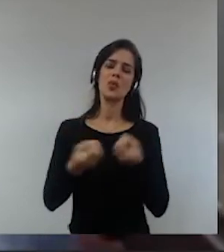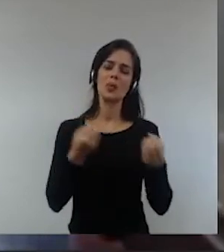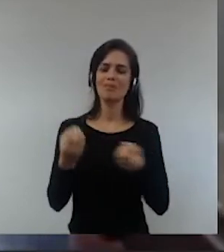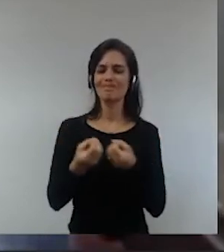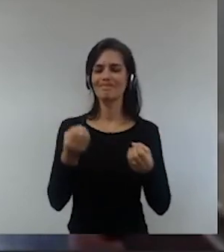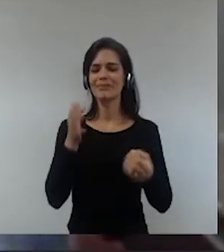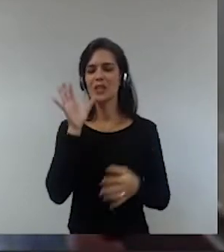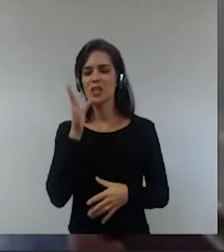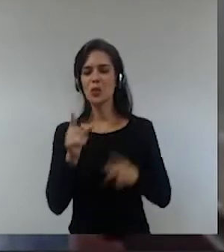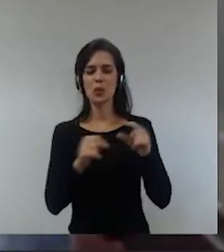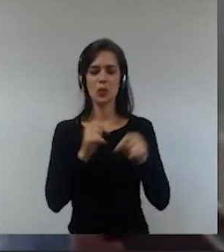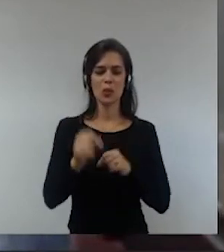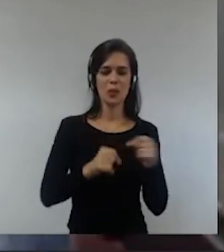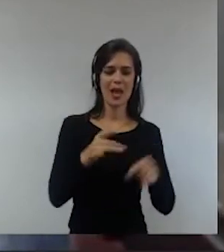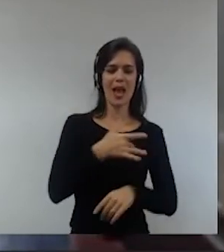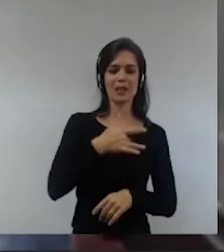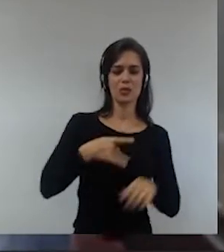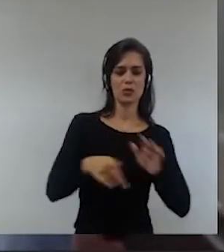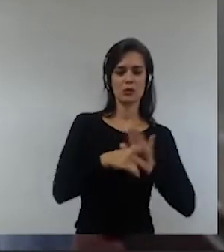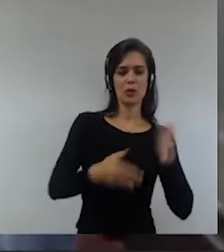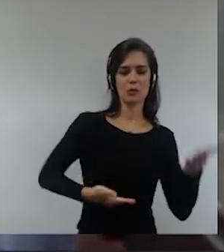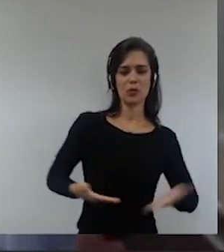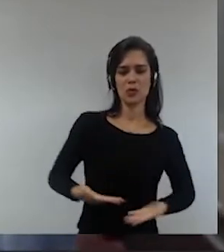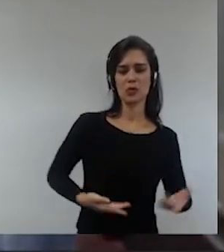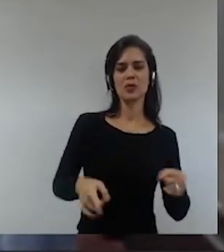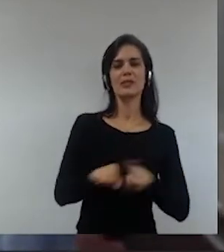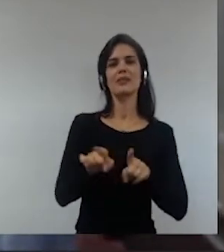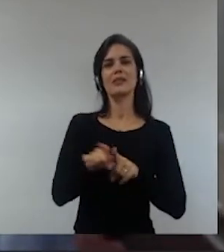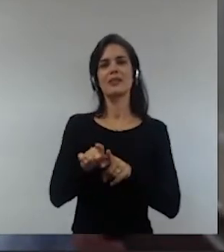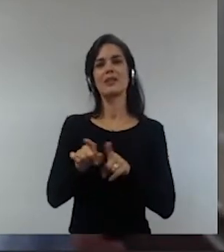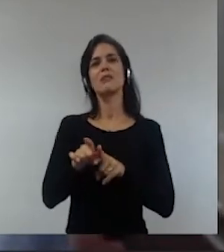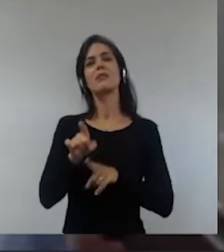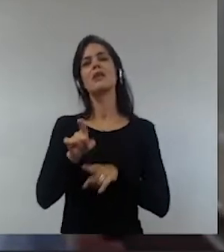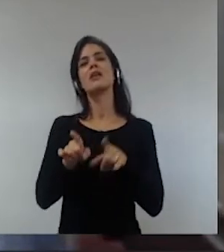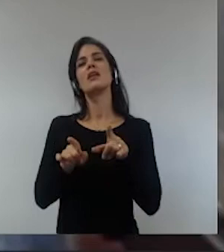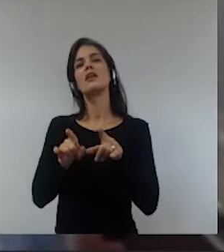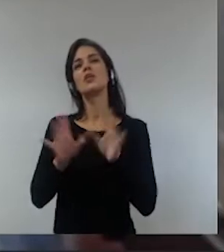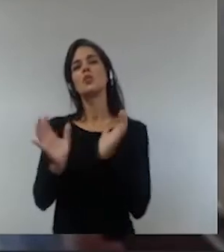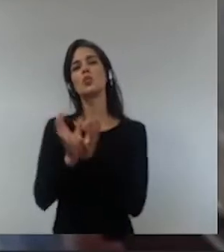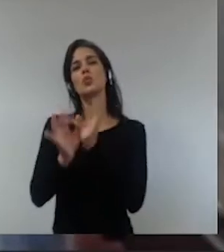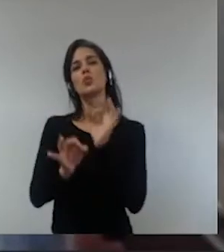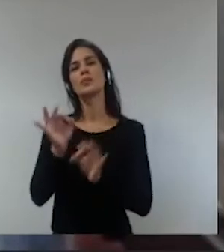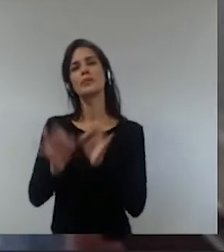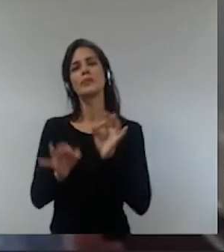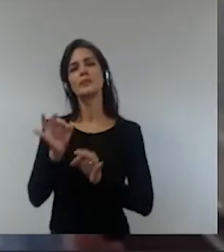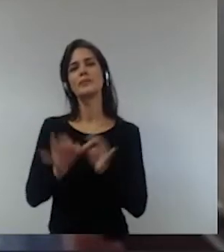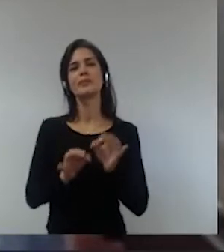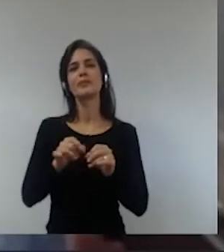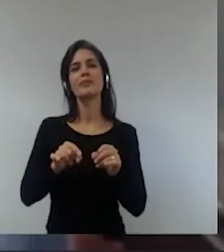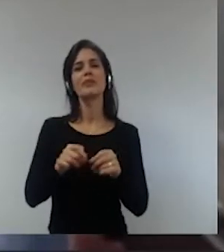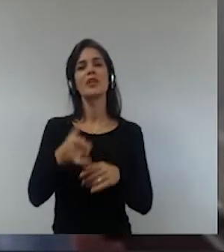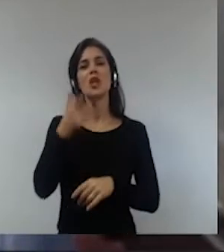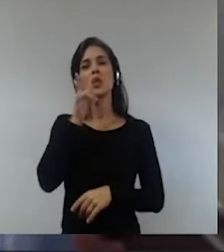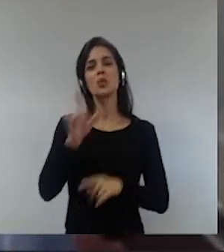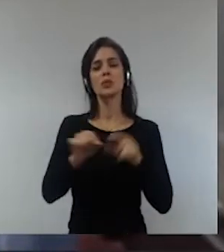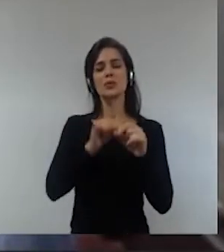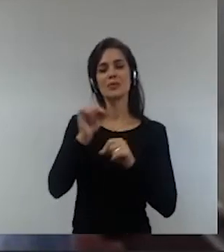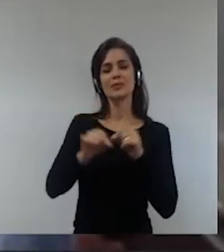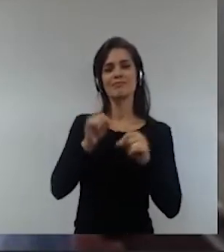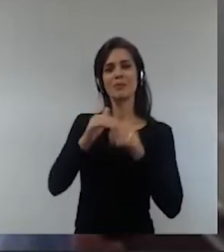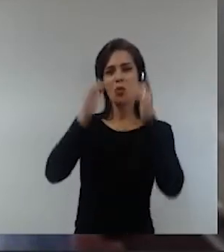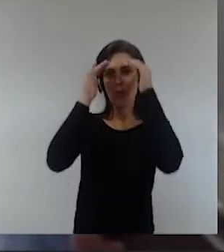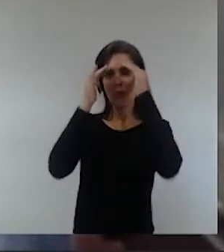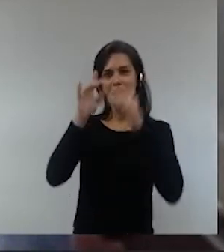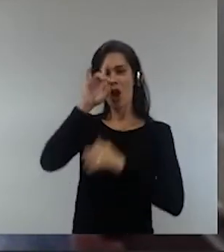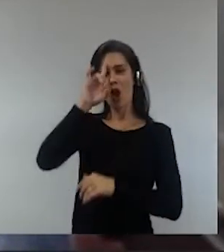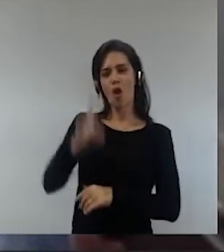então, dos servidores e dos jurisdicionados e a necessidade de implementação das ordens judiciais. Vejam que a gente tem, e